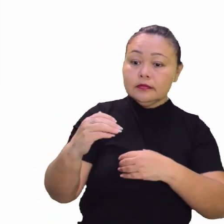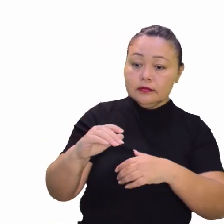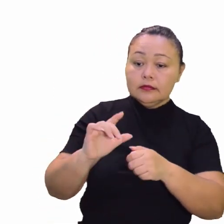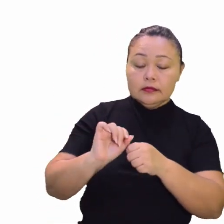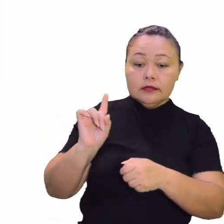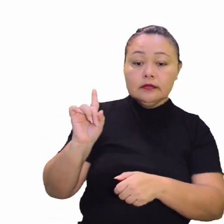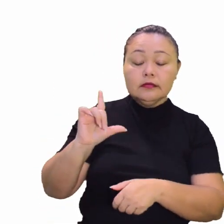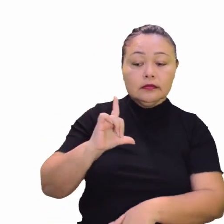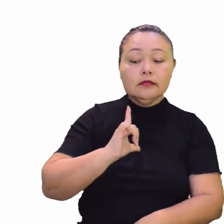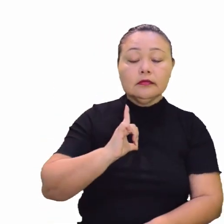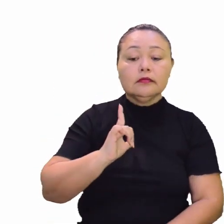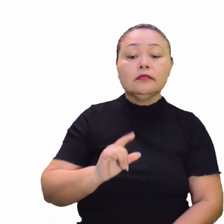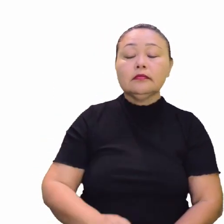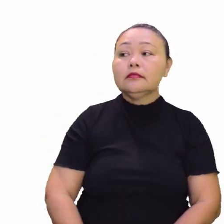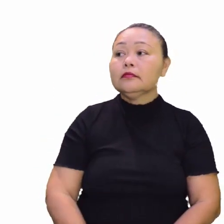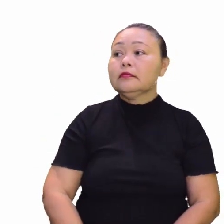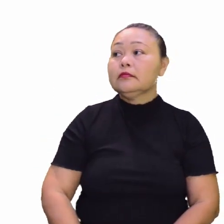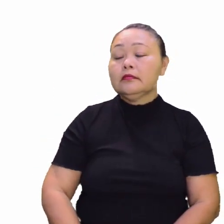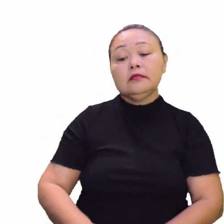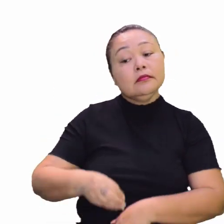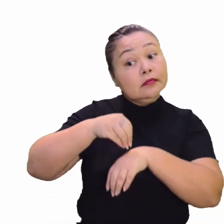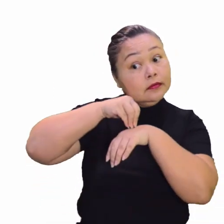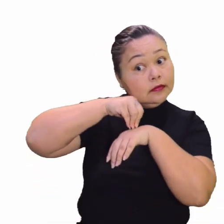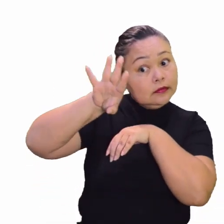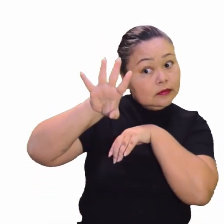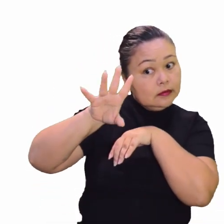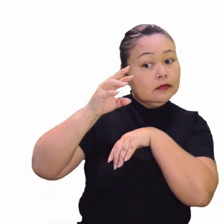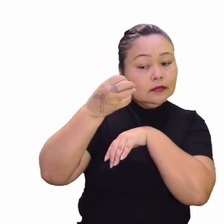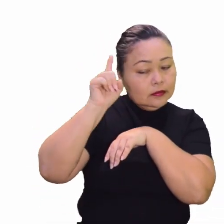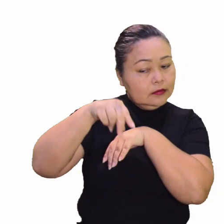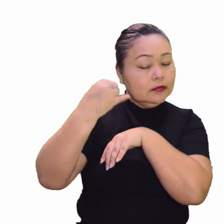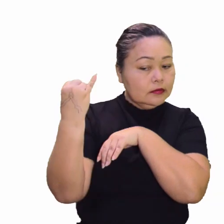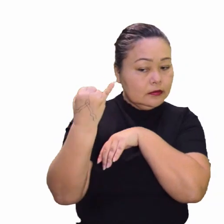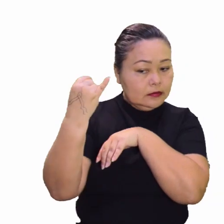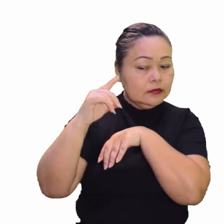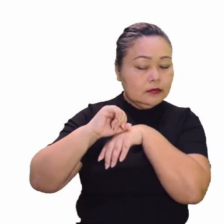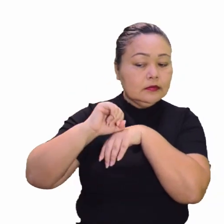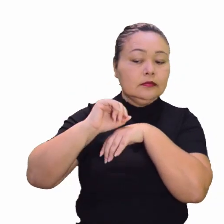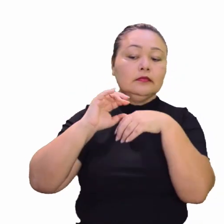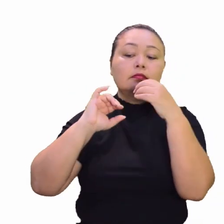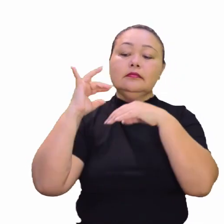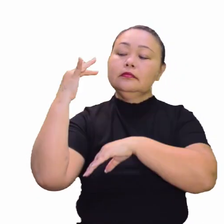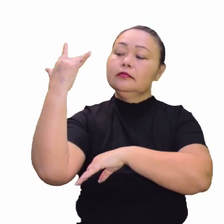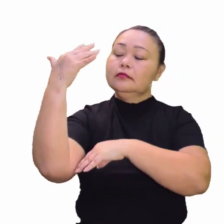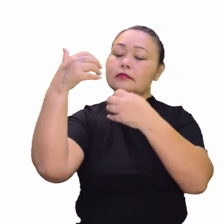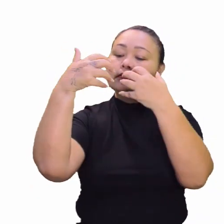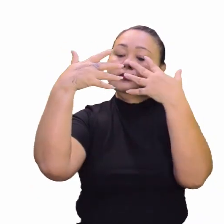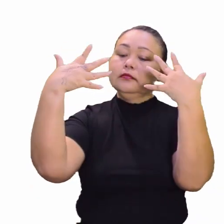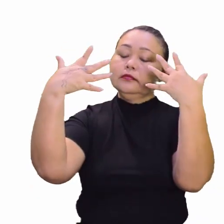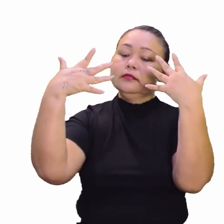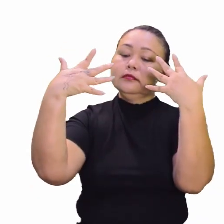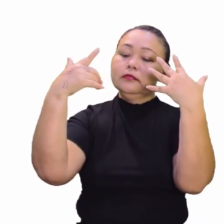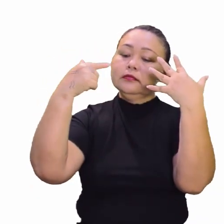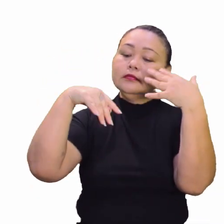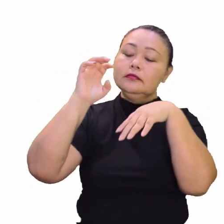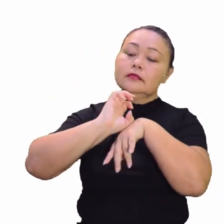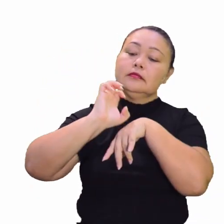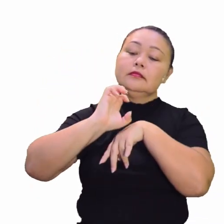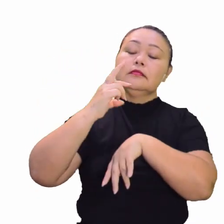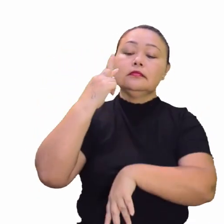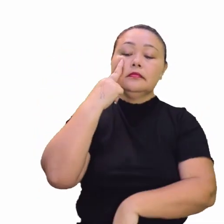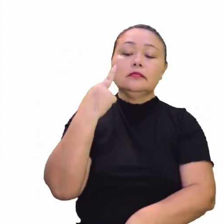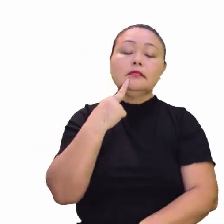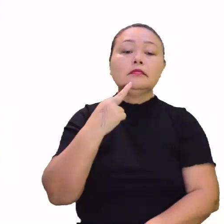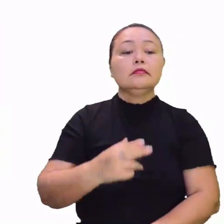não? Com certeza, né? Dica preciosa, né, preciosa. Floresta ombrófila aberta é predominante em